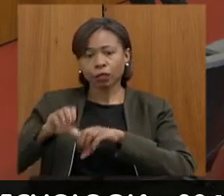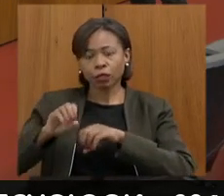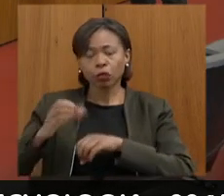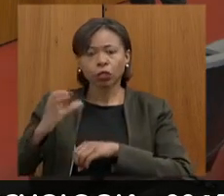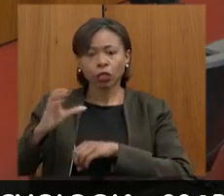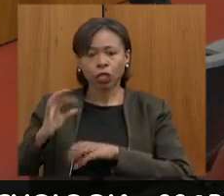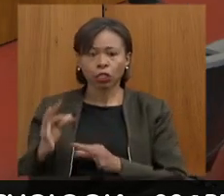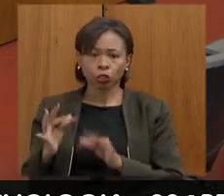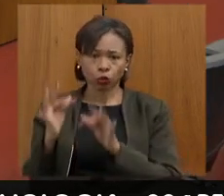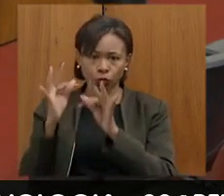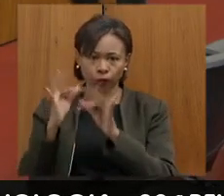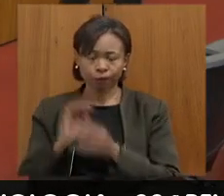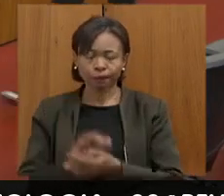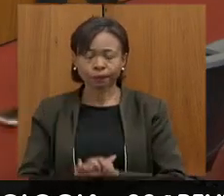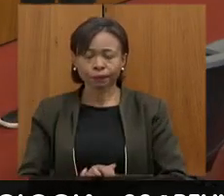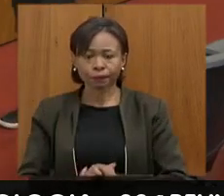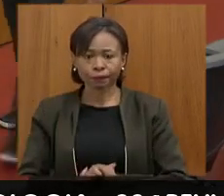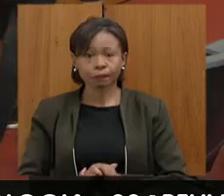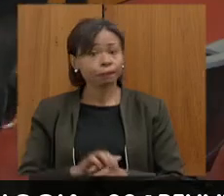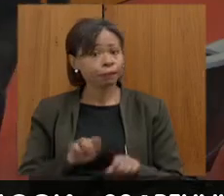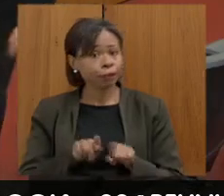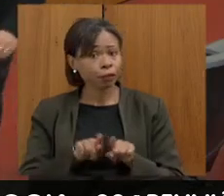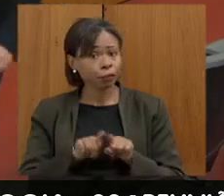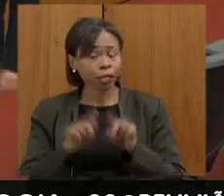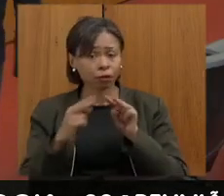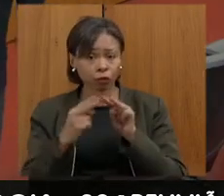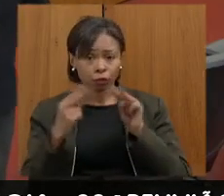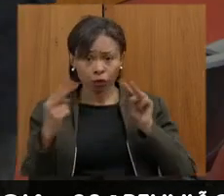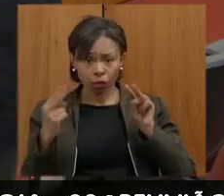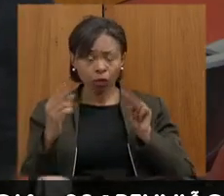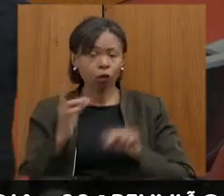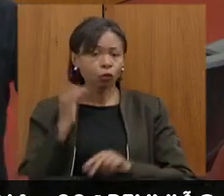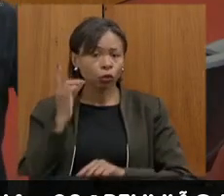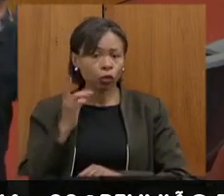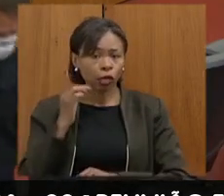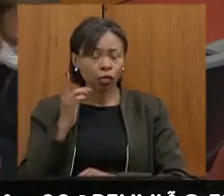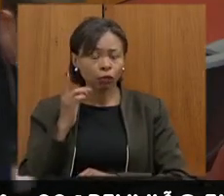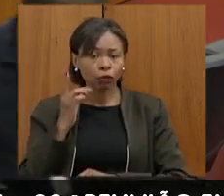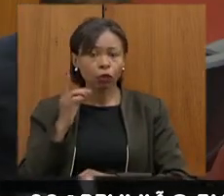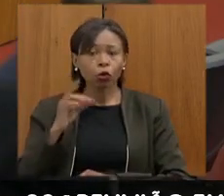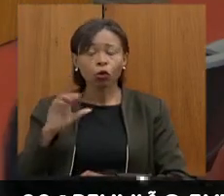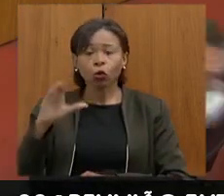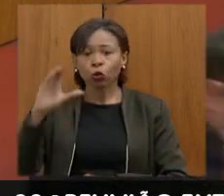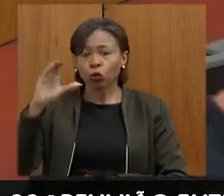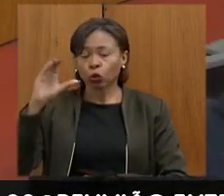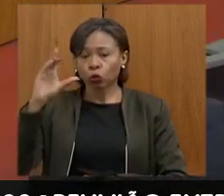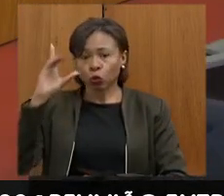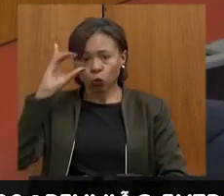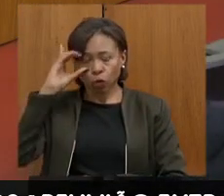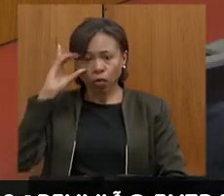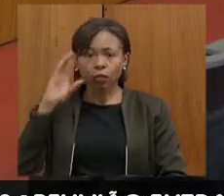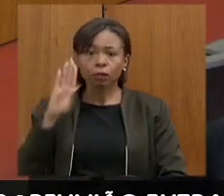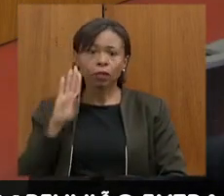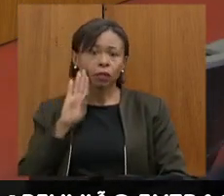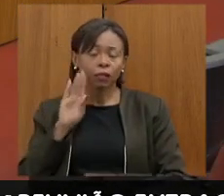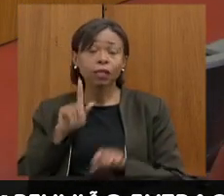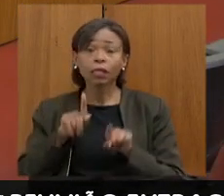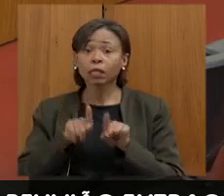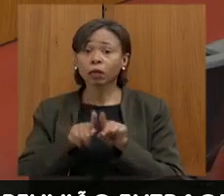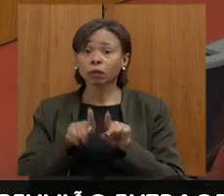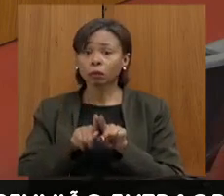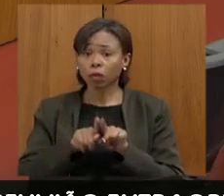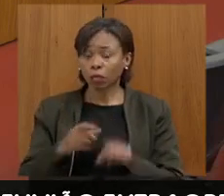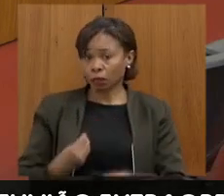Ciência e Tecnologia. Conosco também virtualmente o deputado Duarte Bechir e presencialmente conosco também o